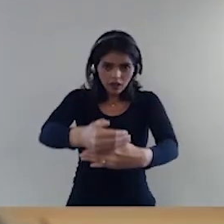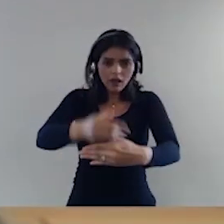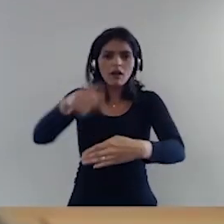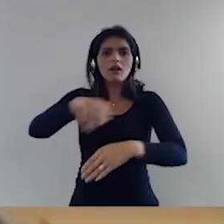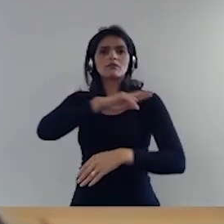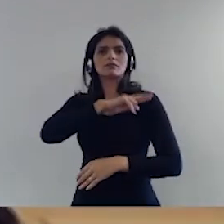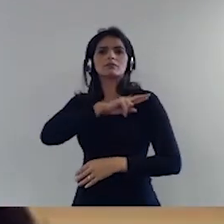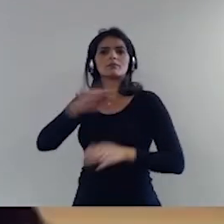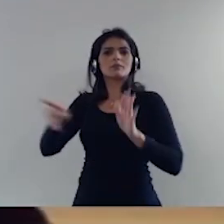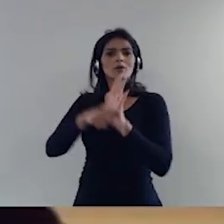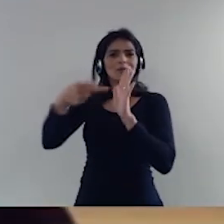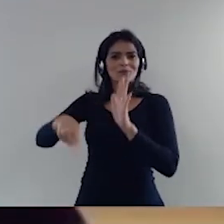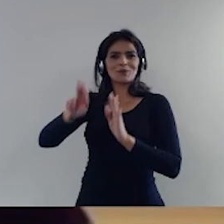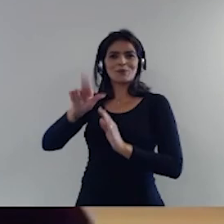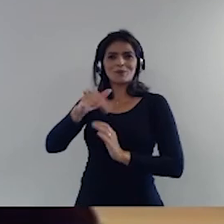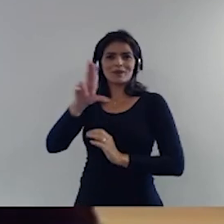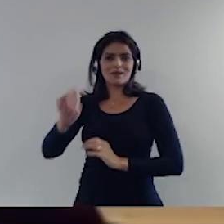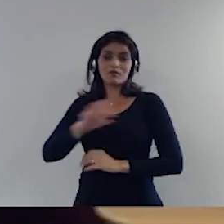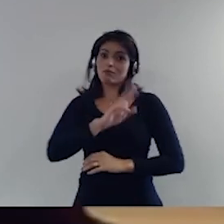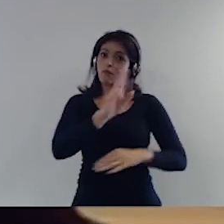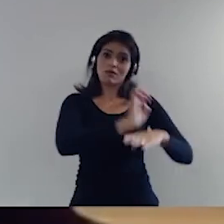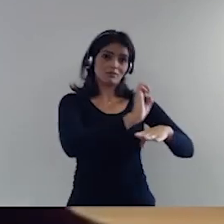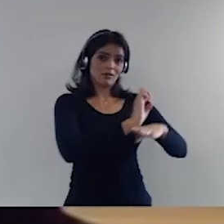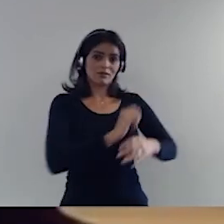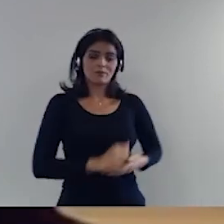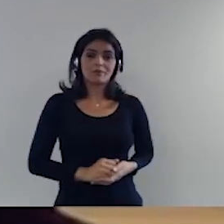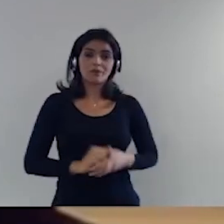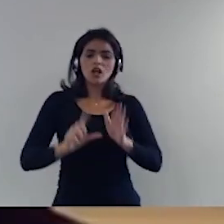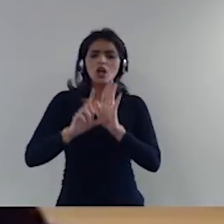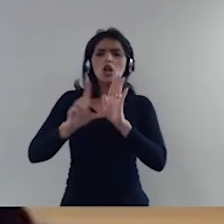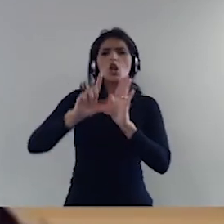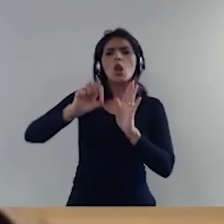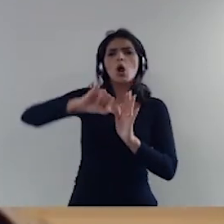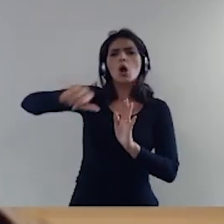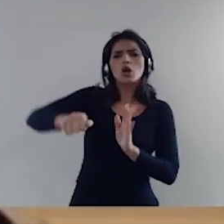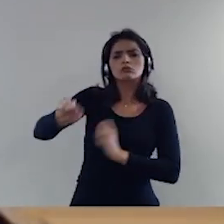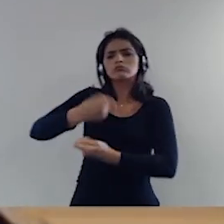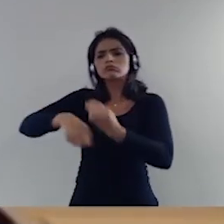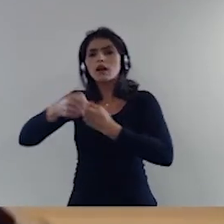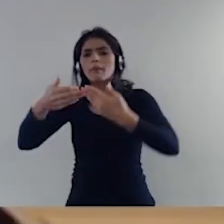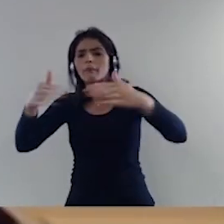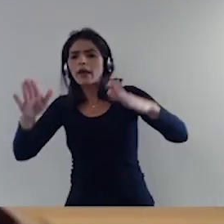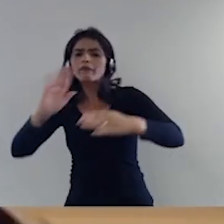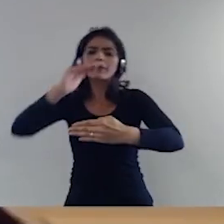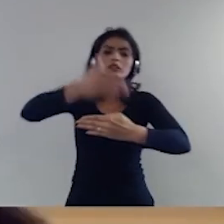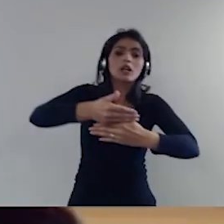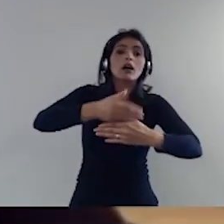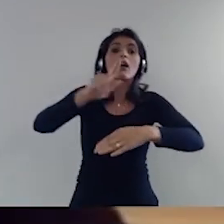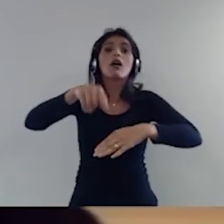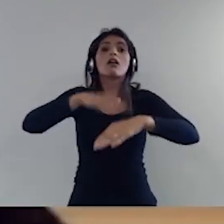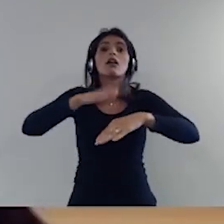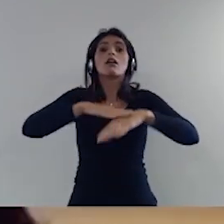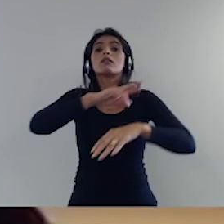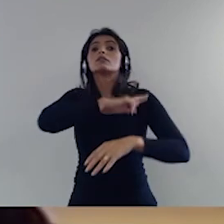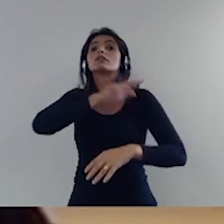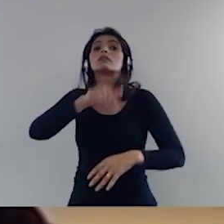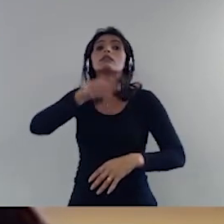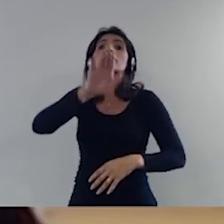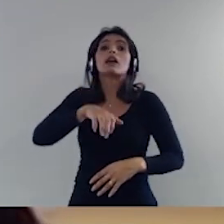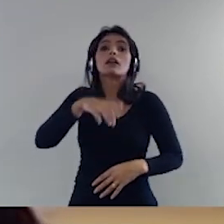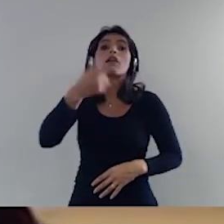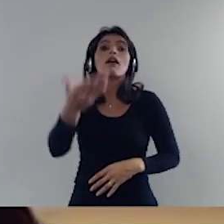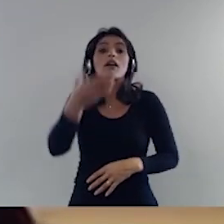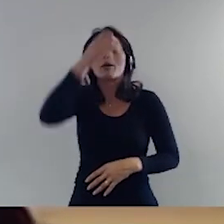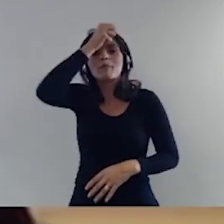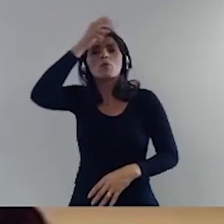do Estado. Mas saber se o comércio local vai ficar aberto ou não vai ficar aberto é competência municipal, até porque a situação em cada